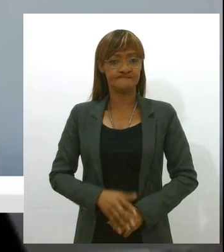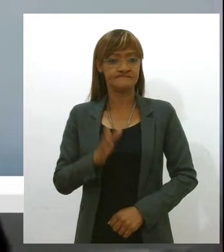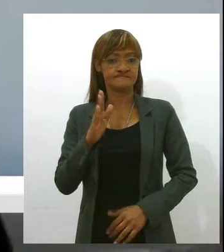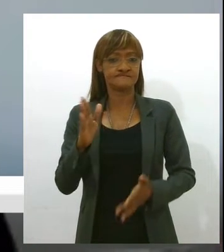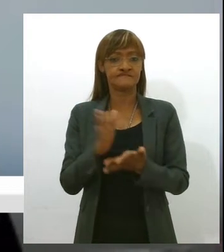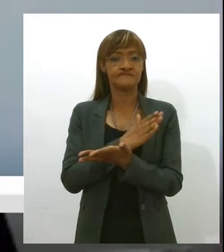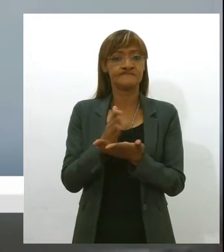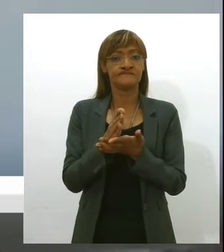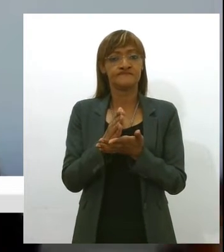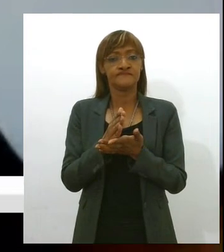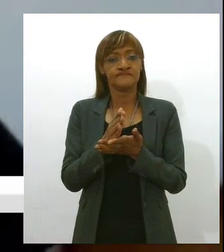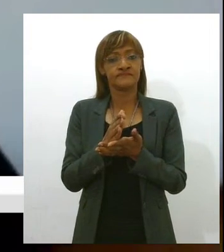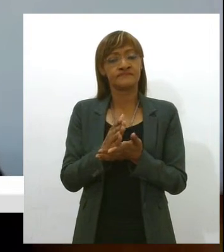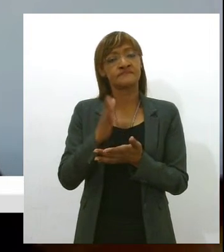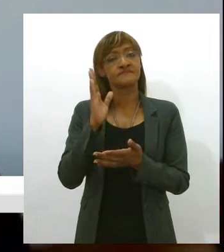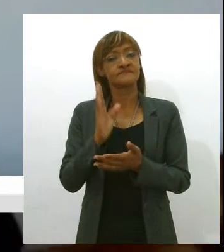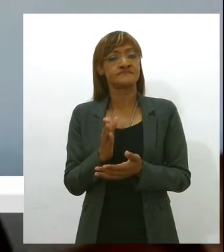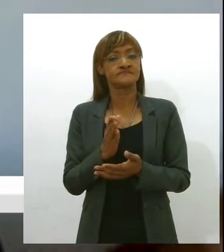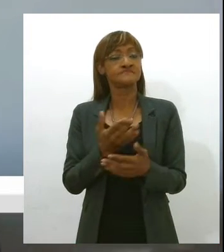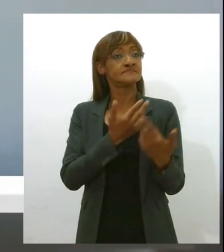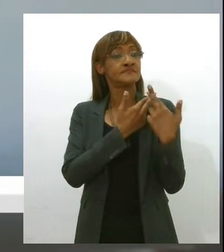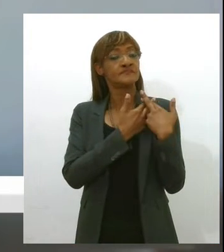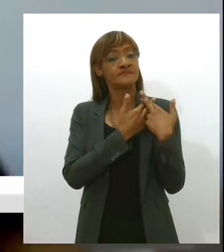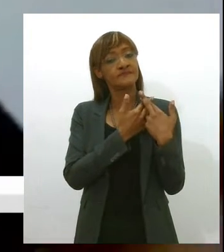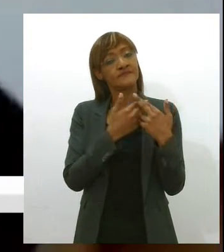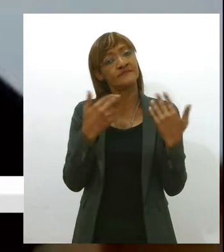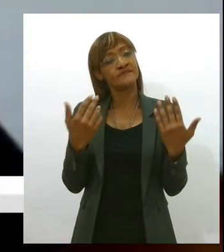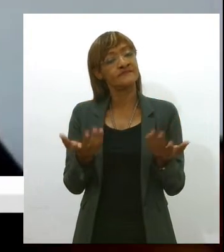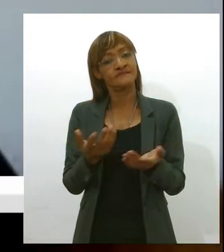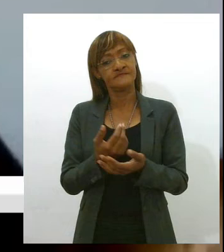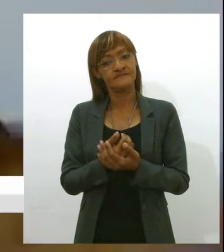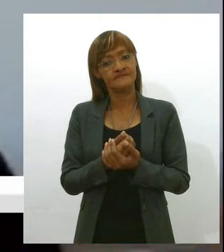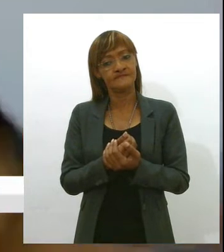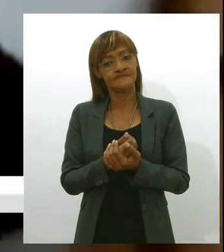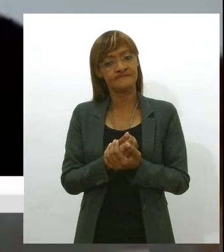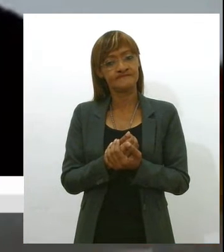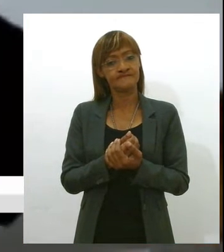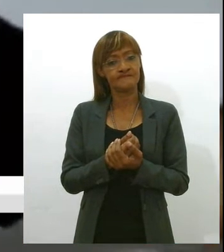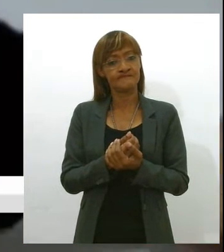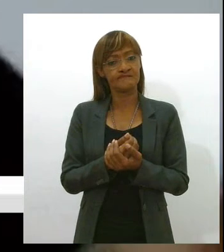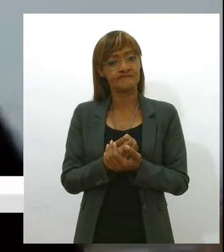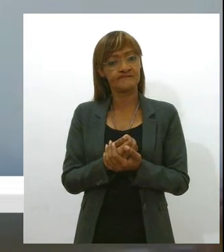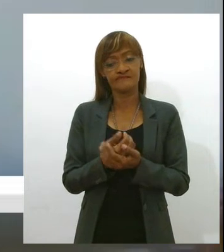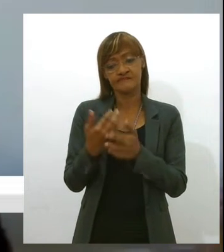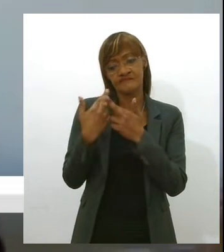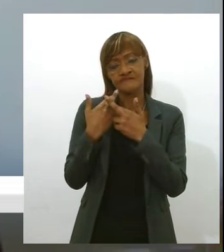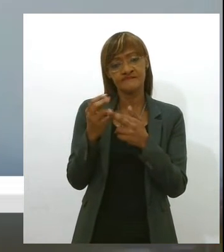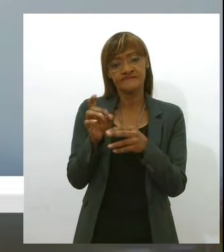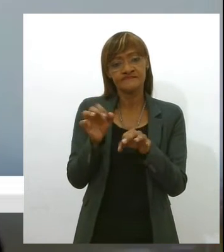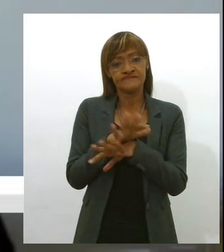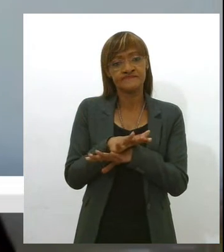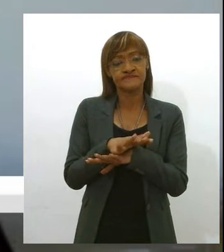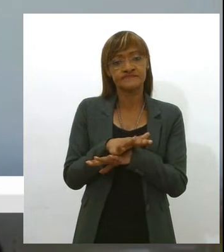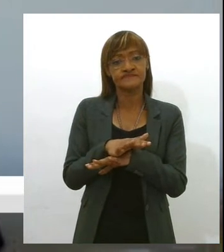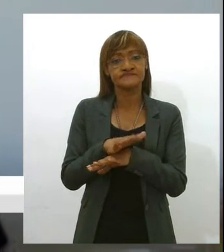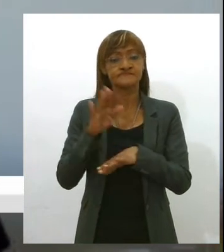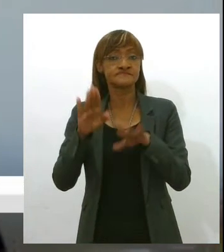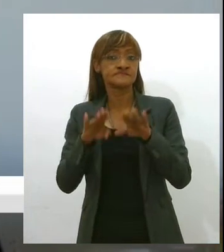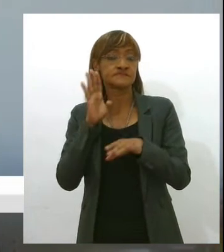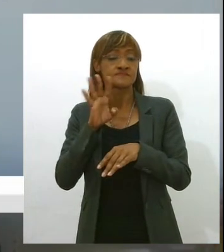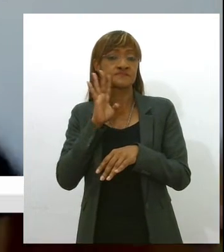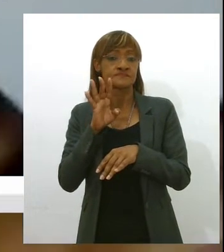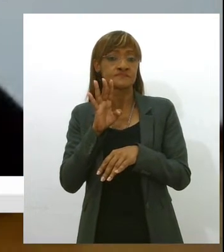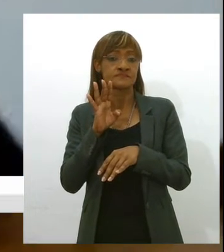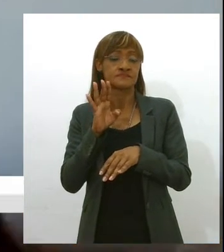paternidade responsável. Então, ele é carregado de, é só a responsabilidade, às vezes responsabilidade legal, às vezes